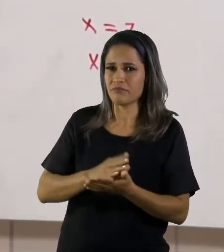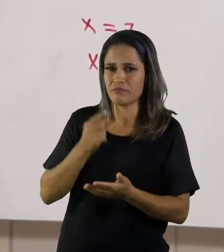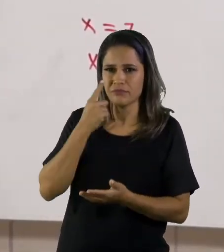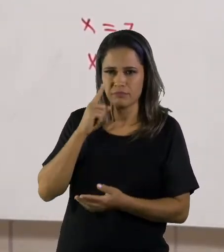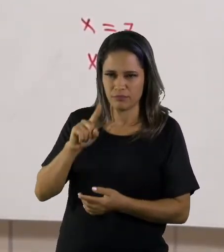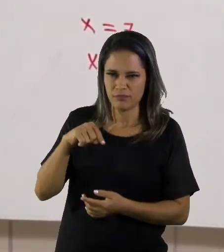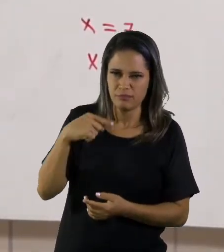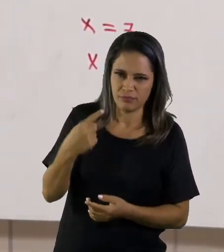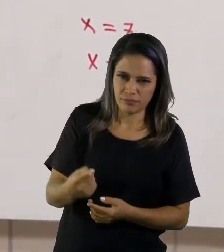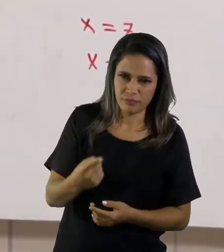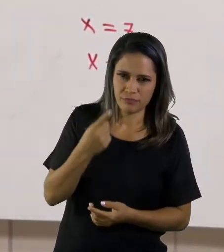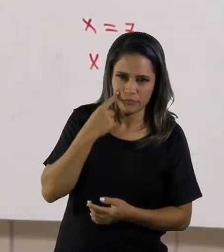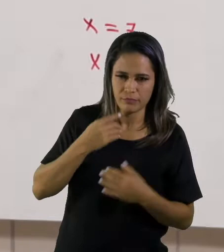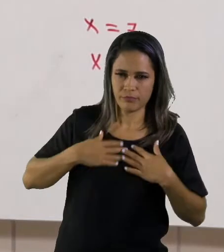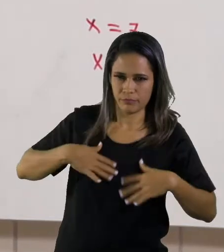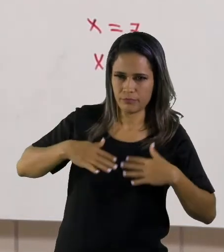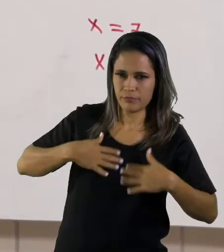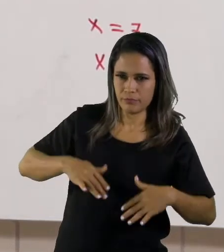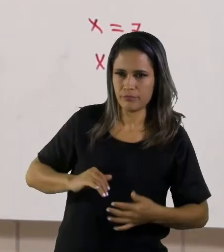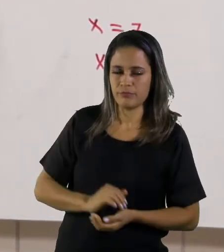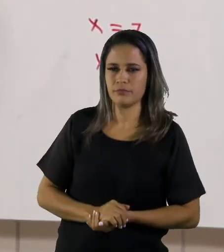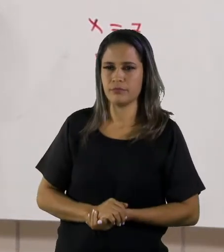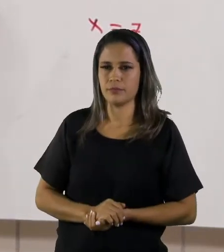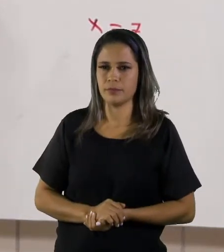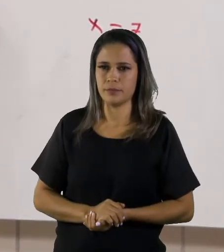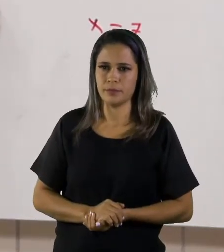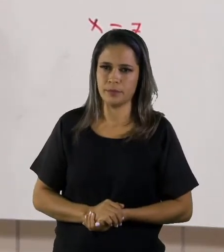encontrar. Fiquem calmos com isso.